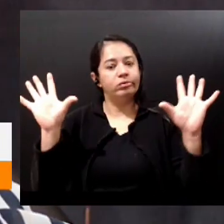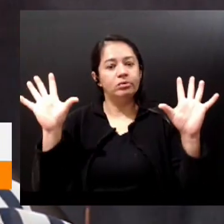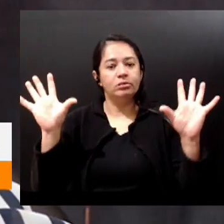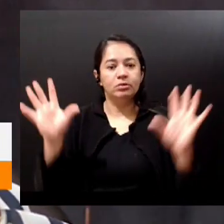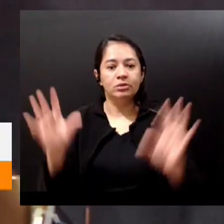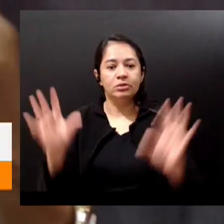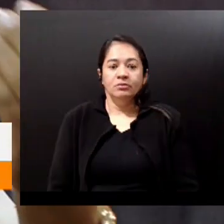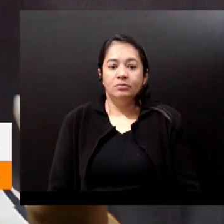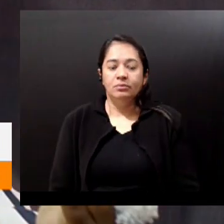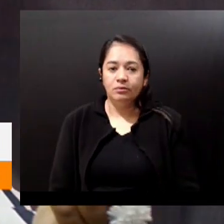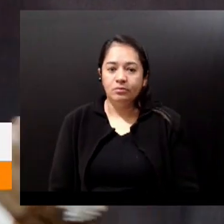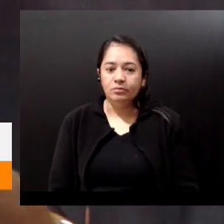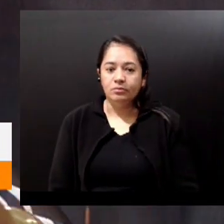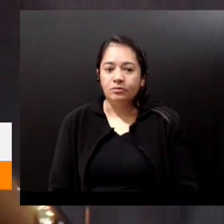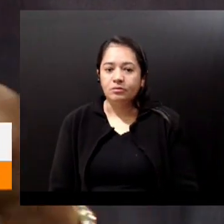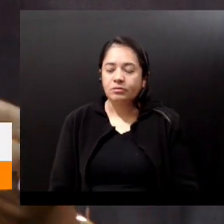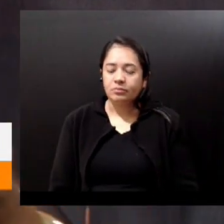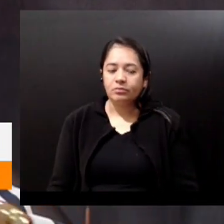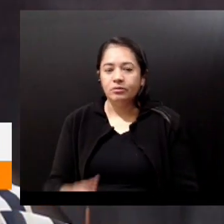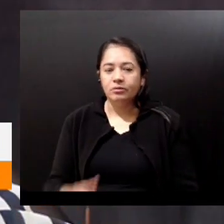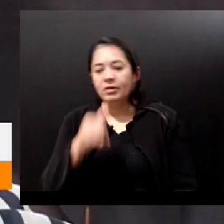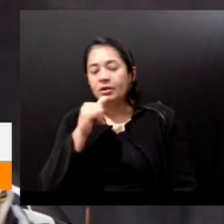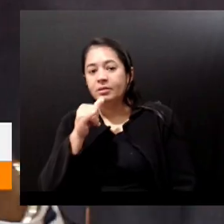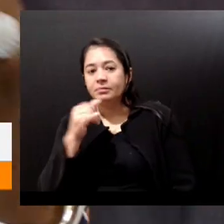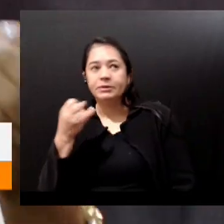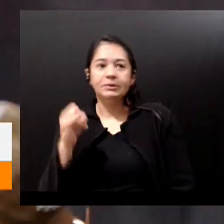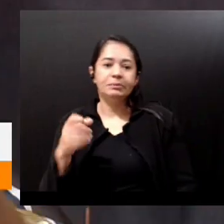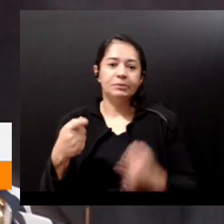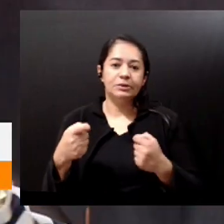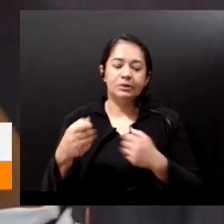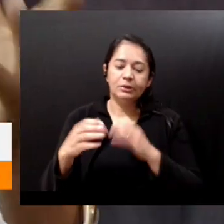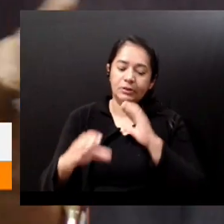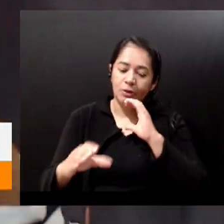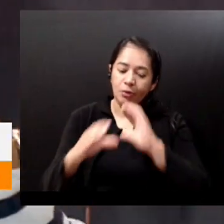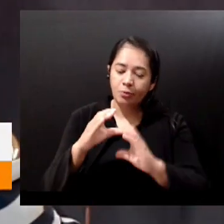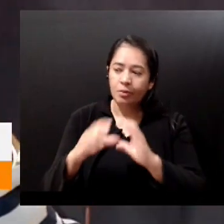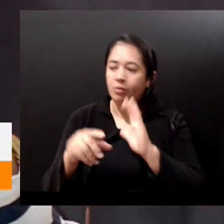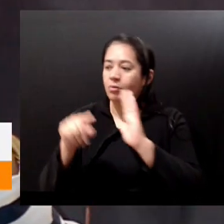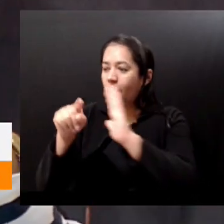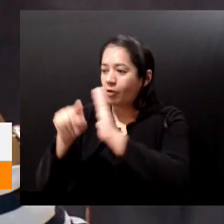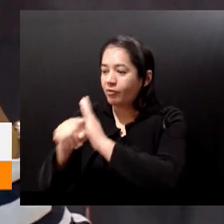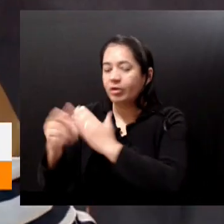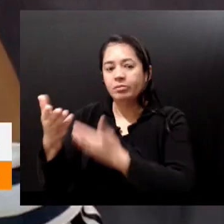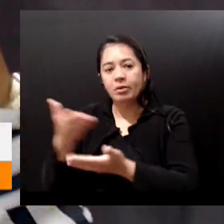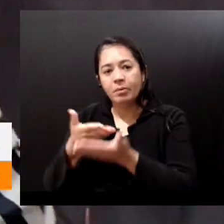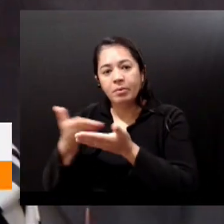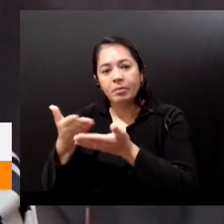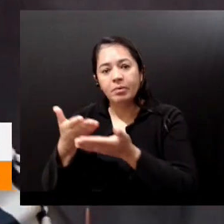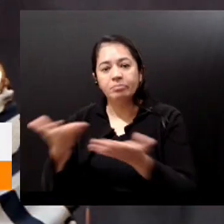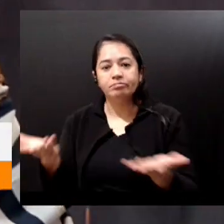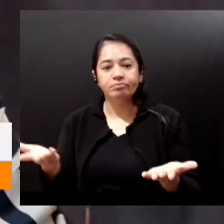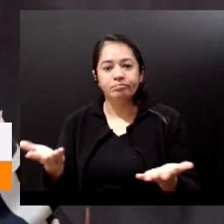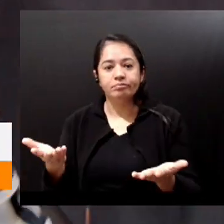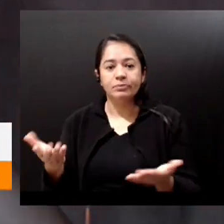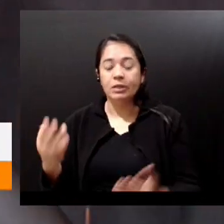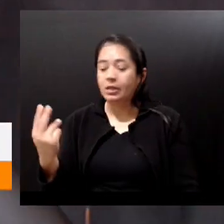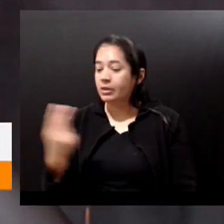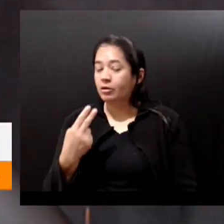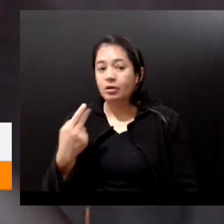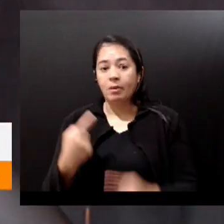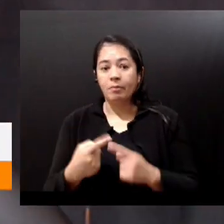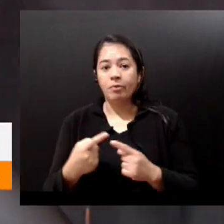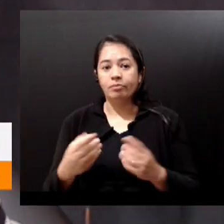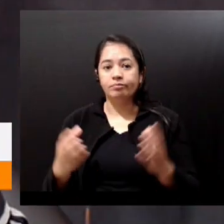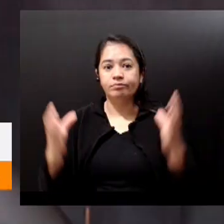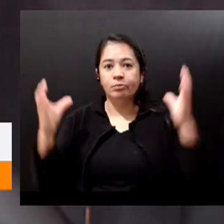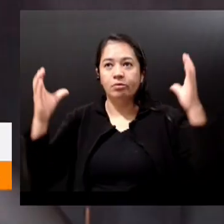uma comunicação, para uma, né, para uma conversa, para uma pergunta, para uma dúvida, enfim. Ele tem essa